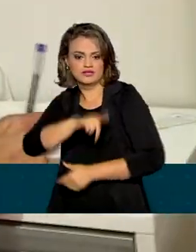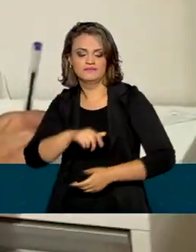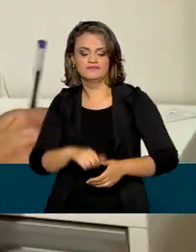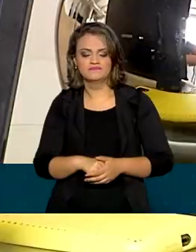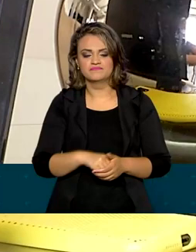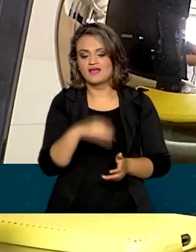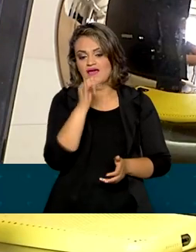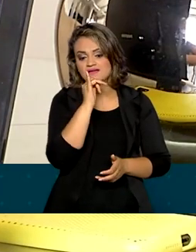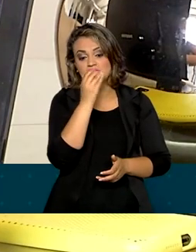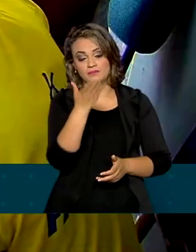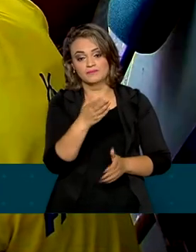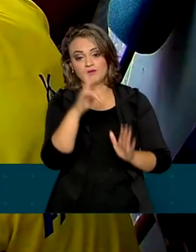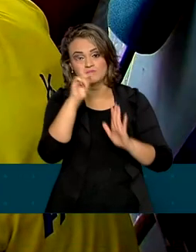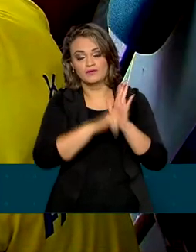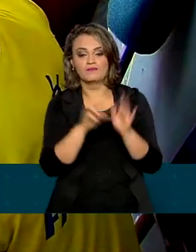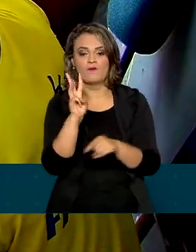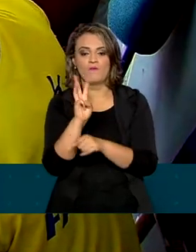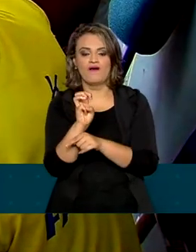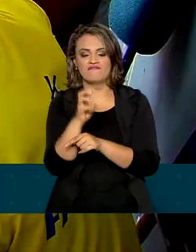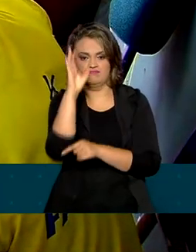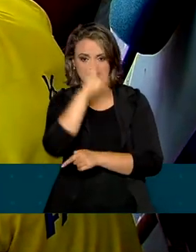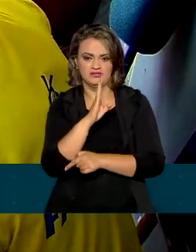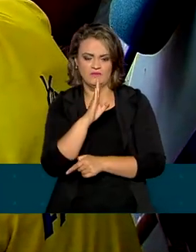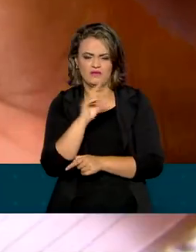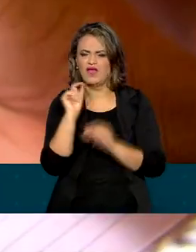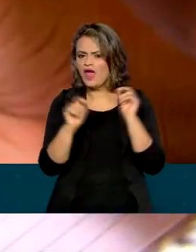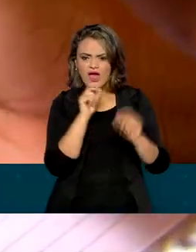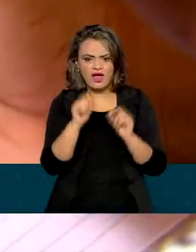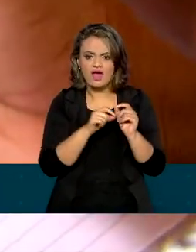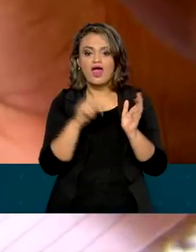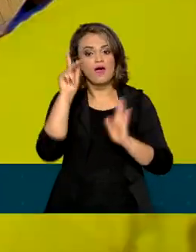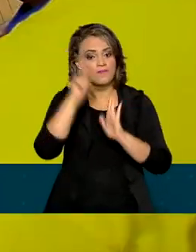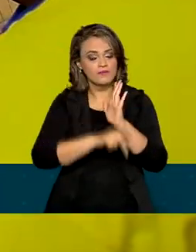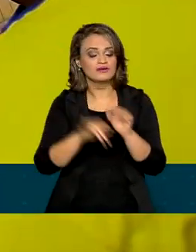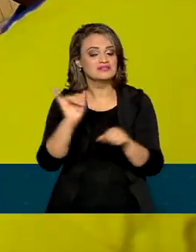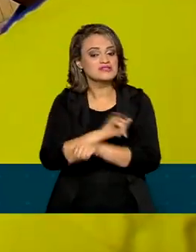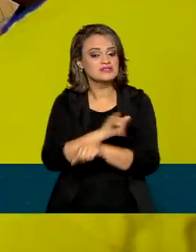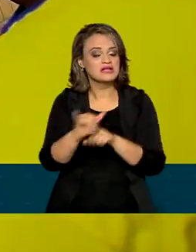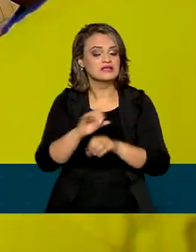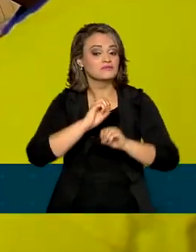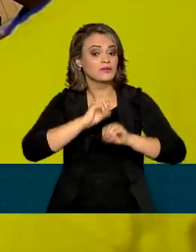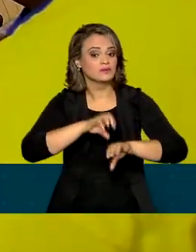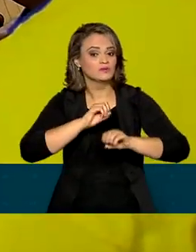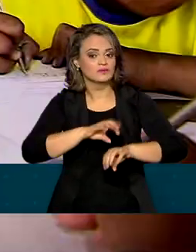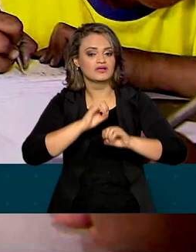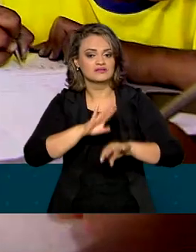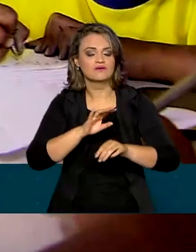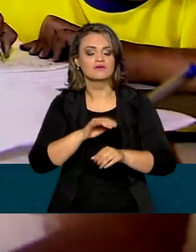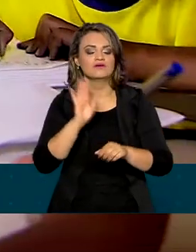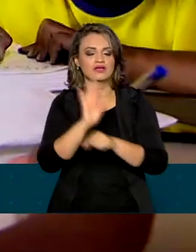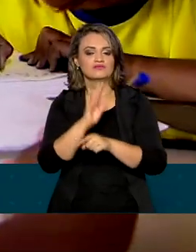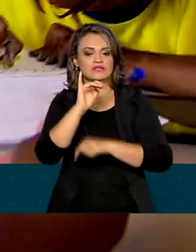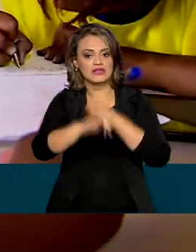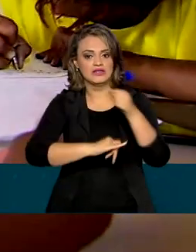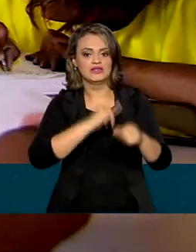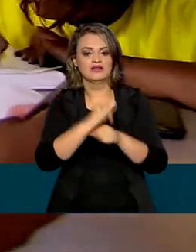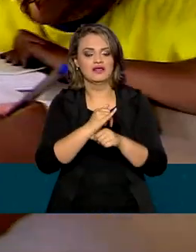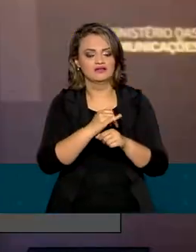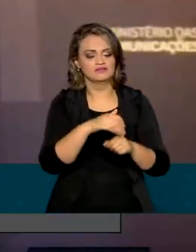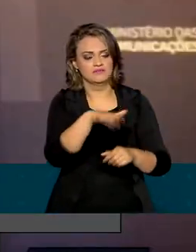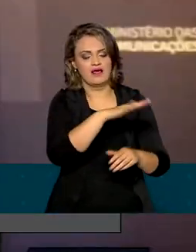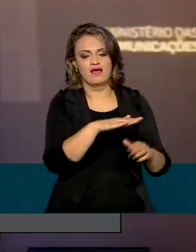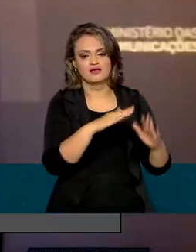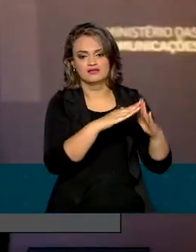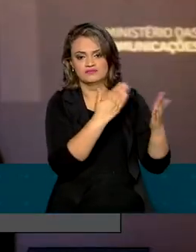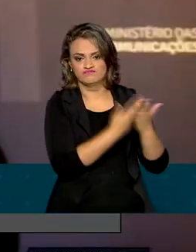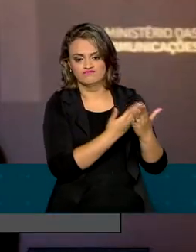um exemplo é o programa with Brasil que é um importante instrumento de educação levando conectividade a comunidade